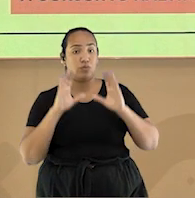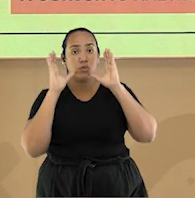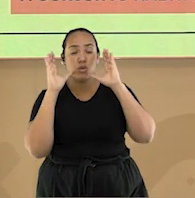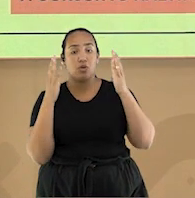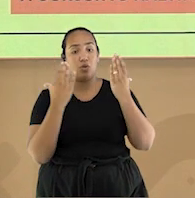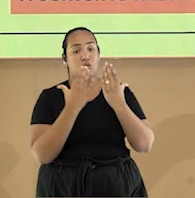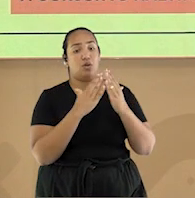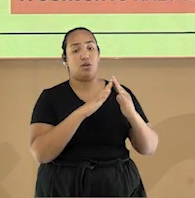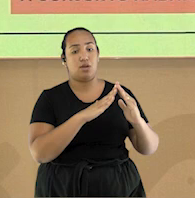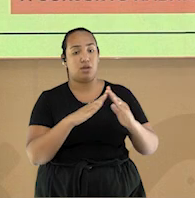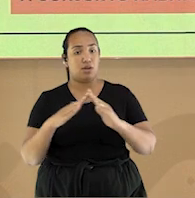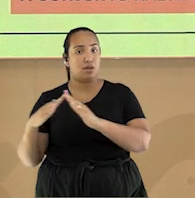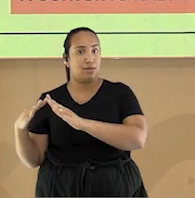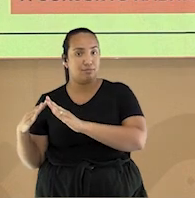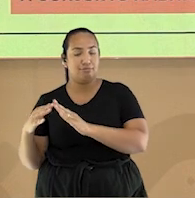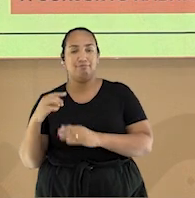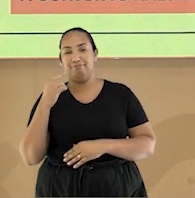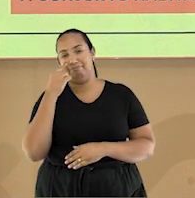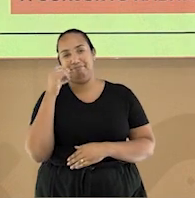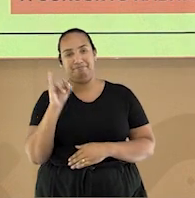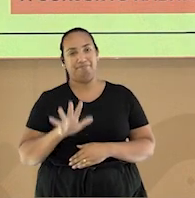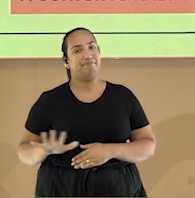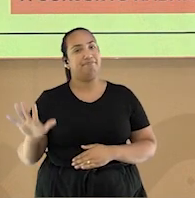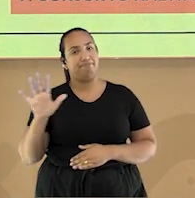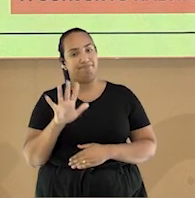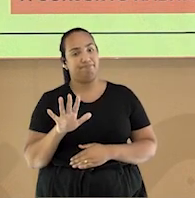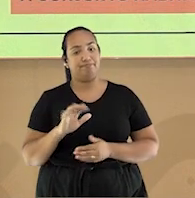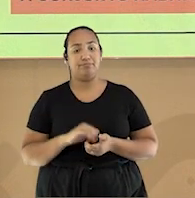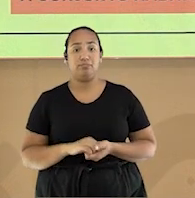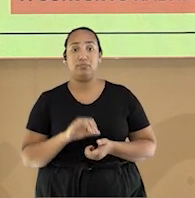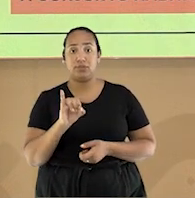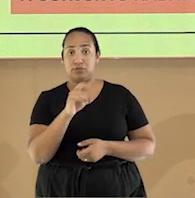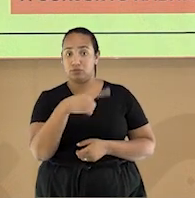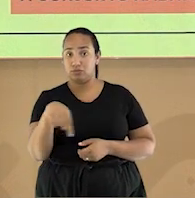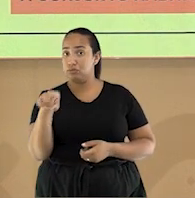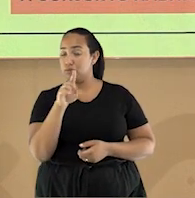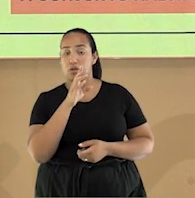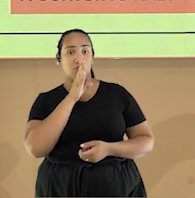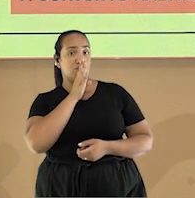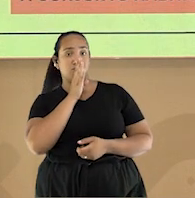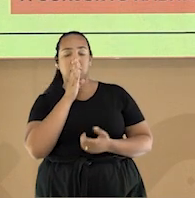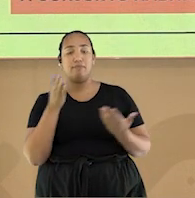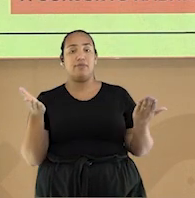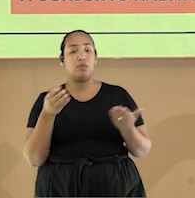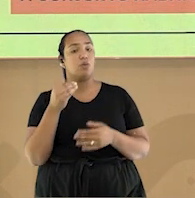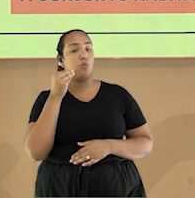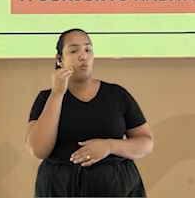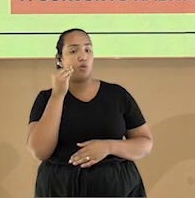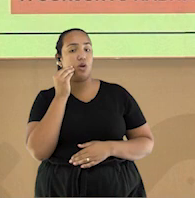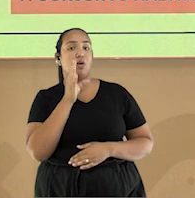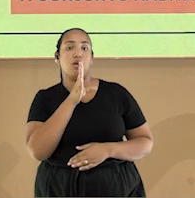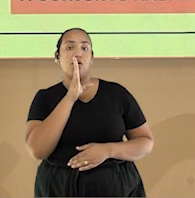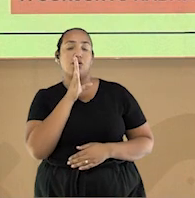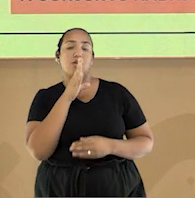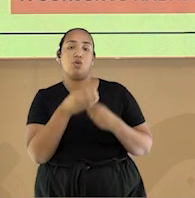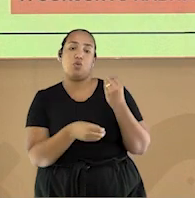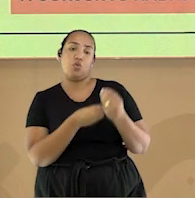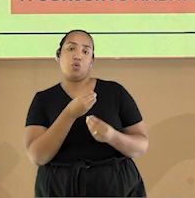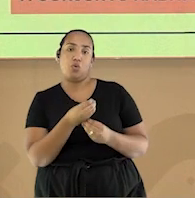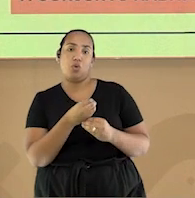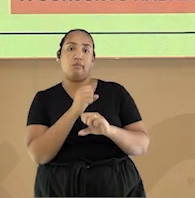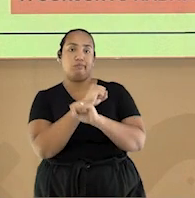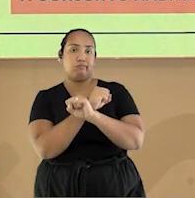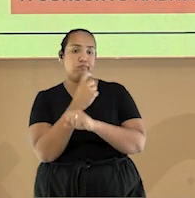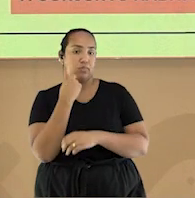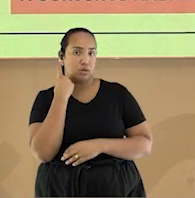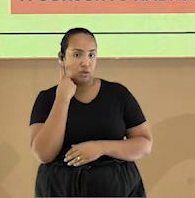de número 7, que é a organização de todo esse quilombo. Então você que não conhecia, está tendo agora a oportunidade de conhecer como era organizado o quilombo